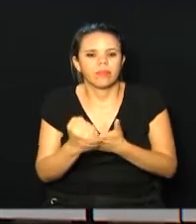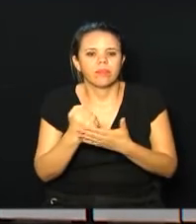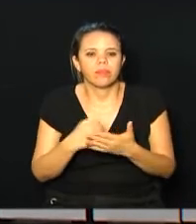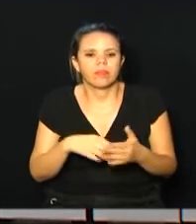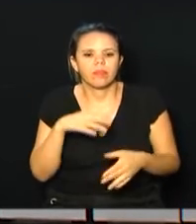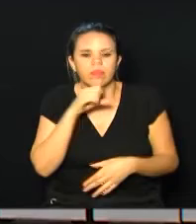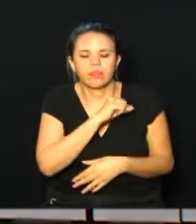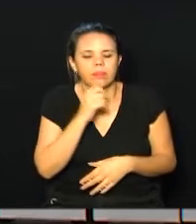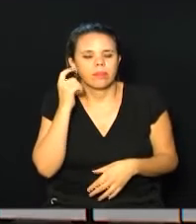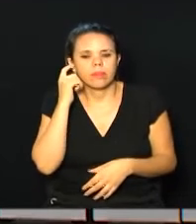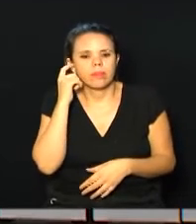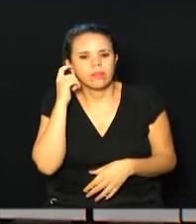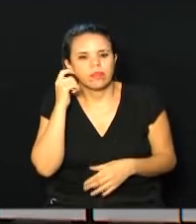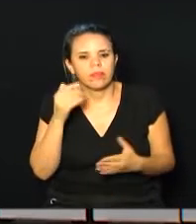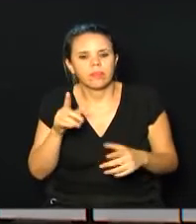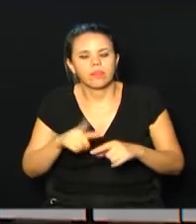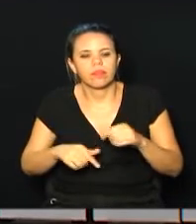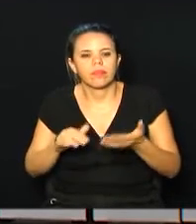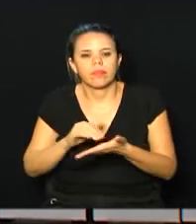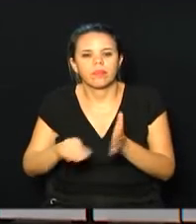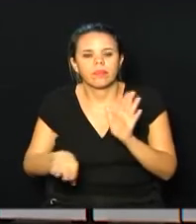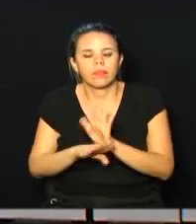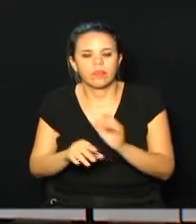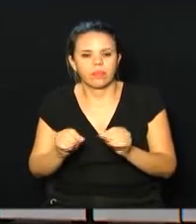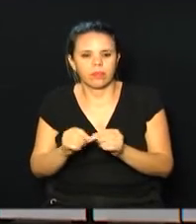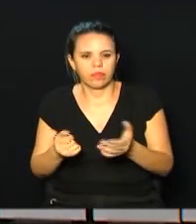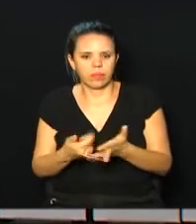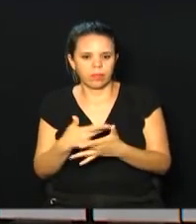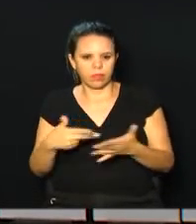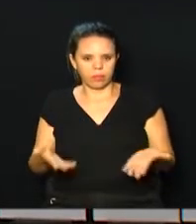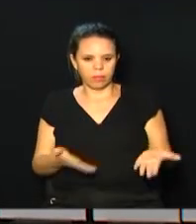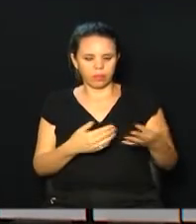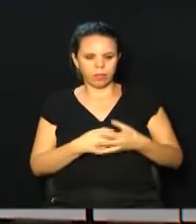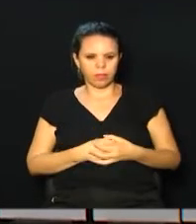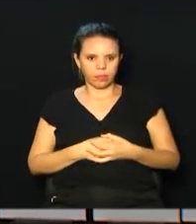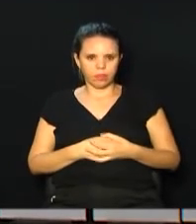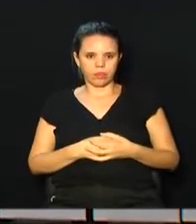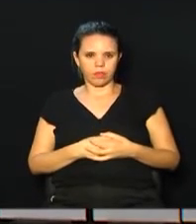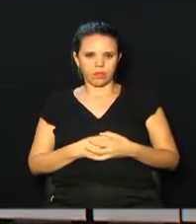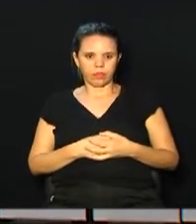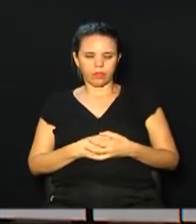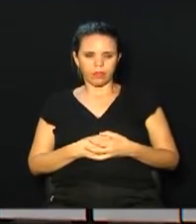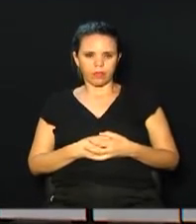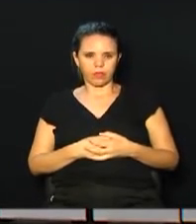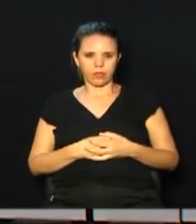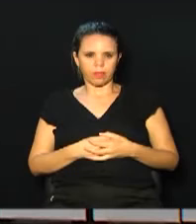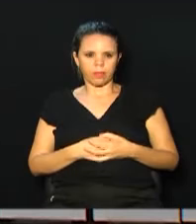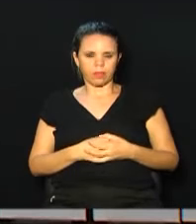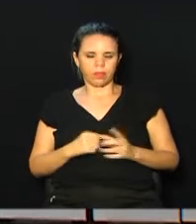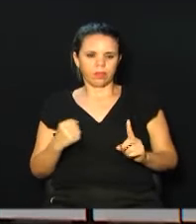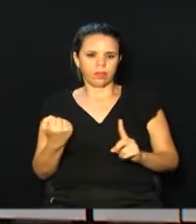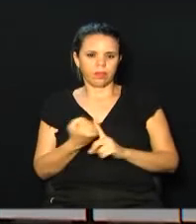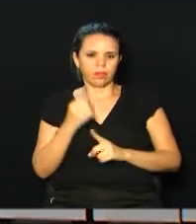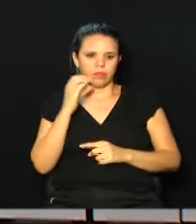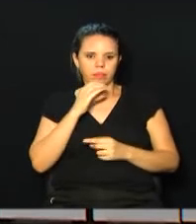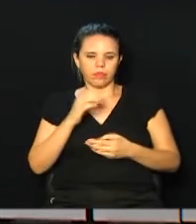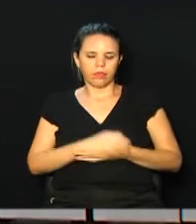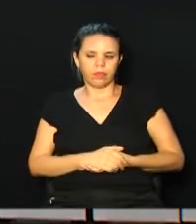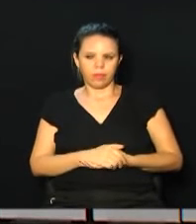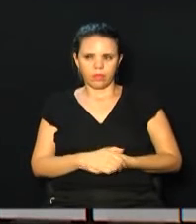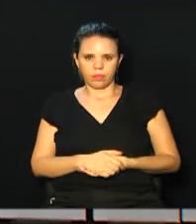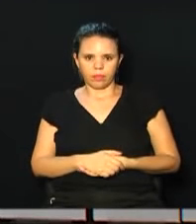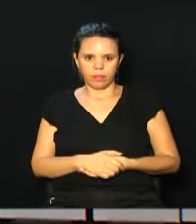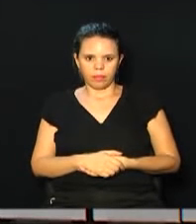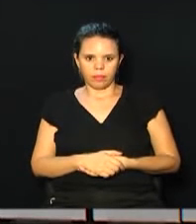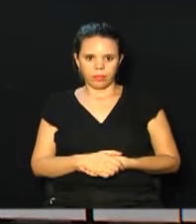ajudando como dá, com os assessores, gente, vamos fazer aqui, comprar umas coisinhas, vai lá, ajuda, assim, porque é social, é emergencial, tá?